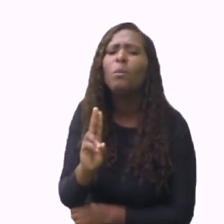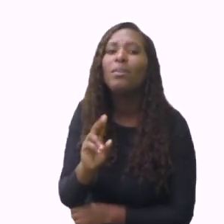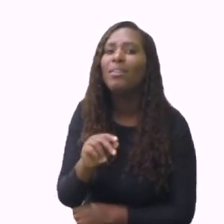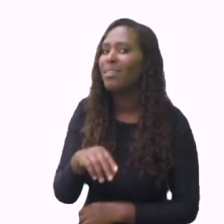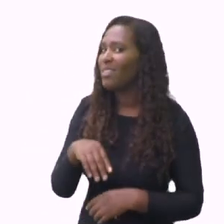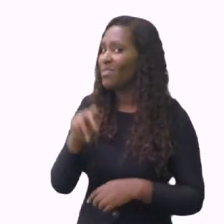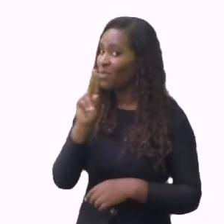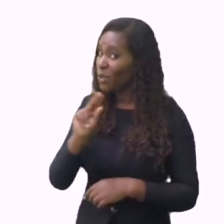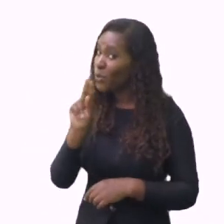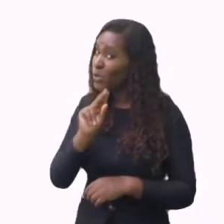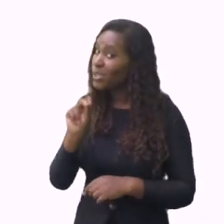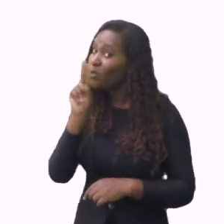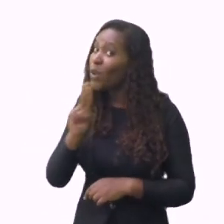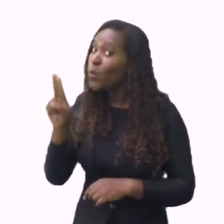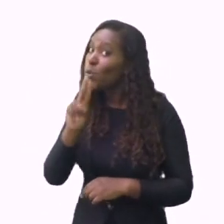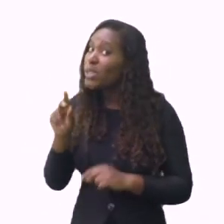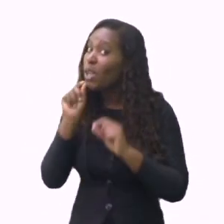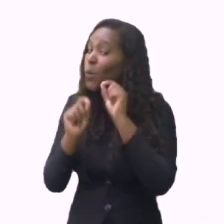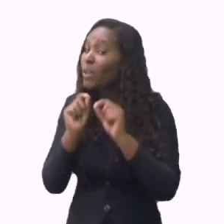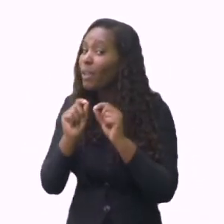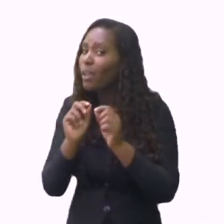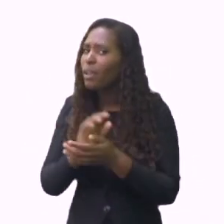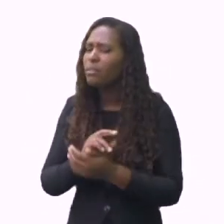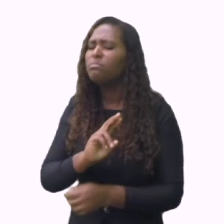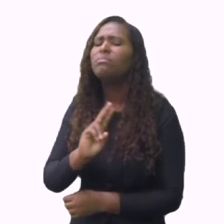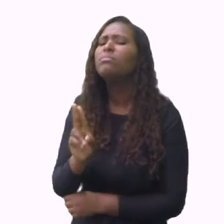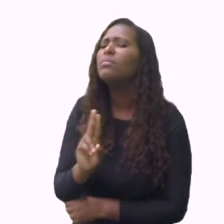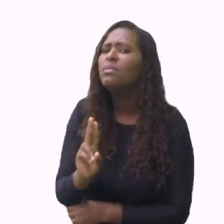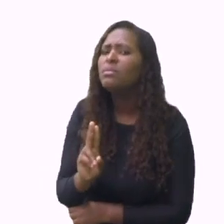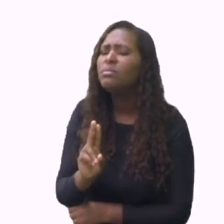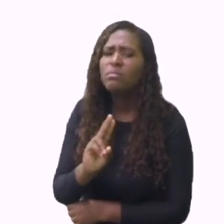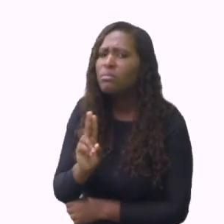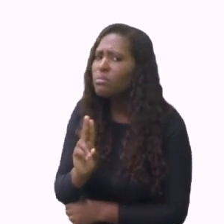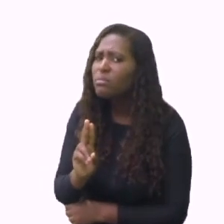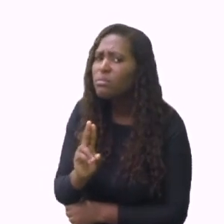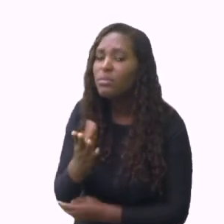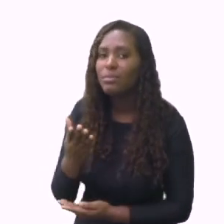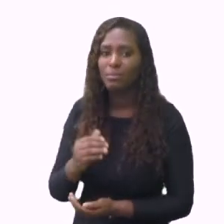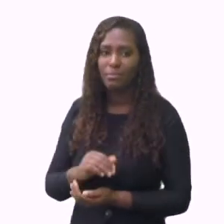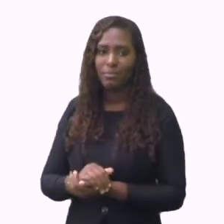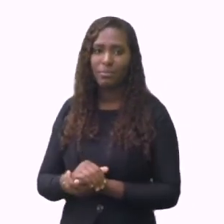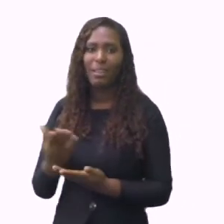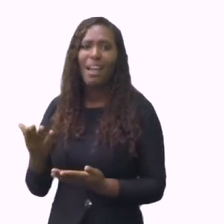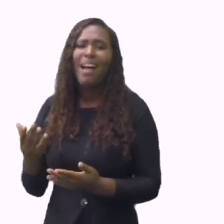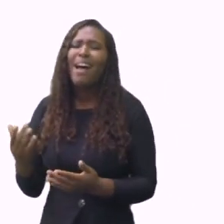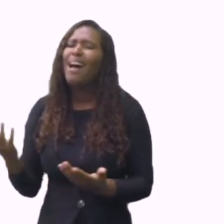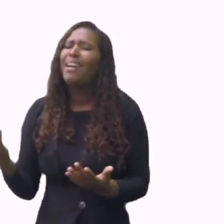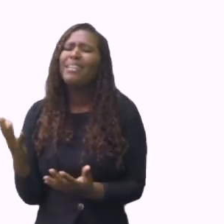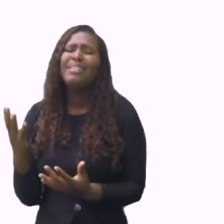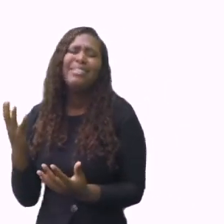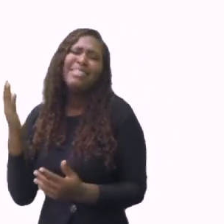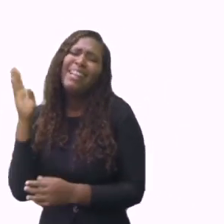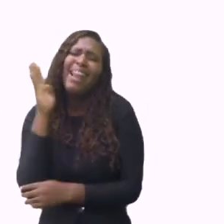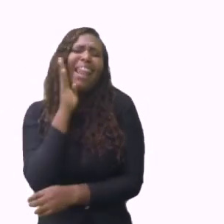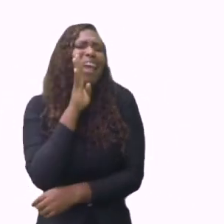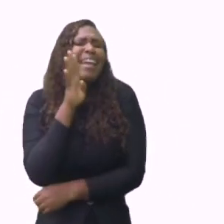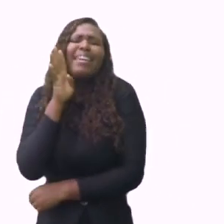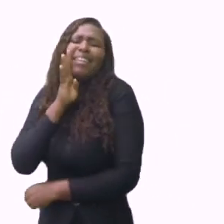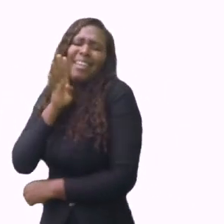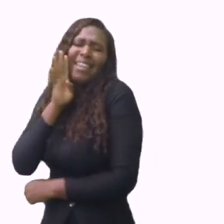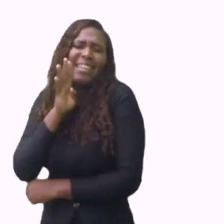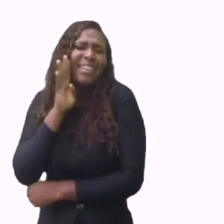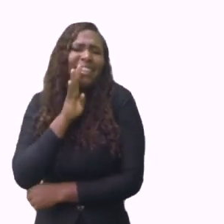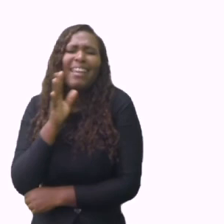usar? Estou fazendo uma pergunta, interrogação. Que delícia! Qual sinal